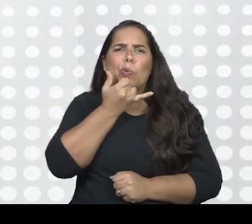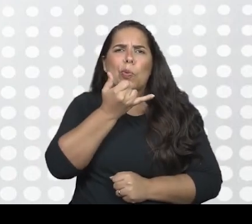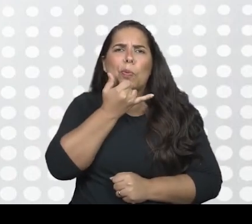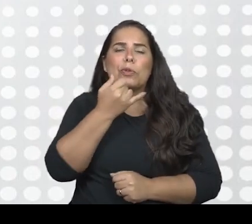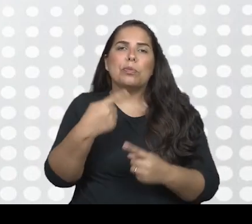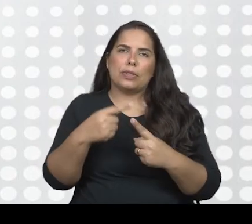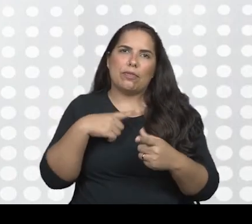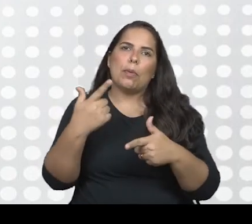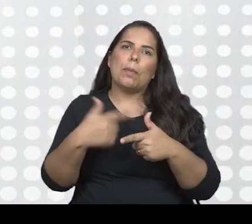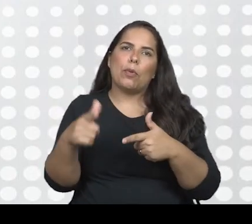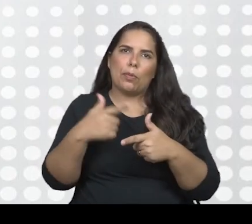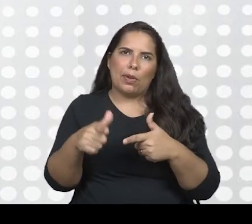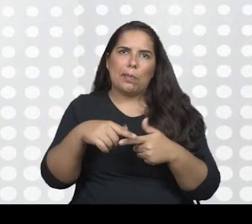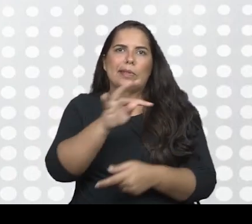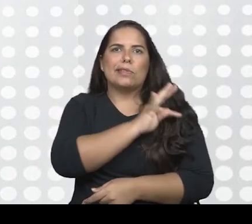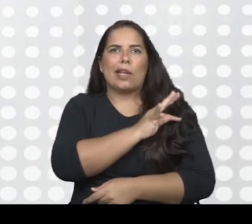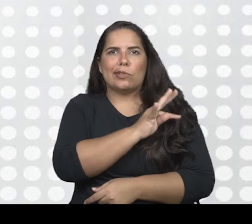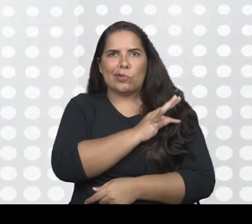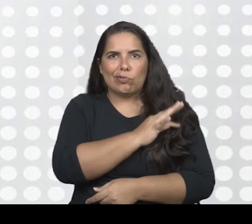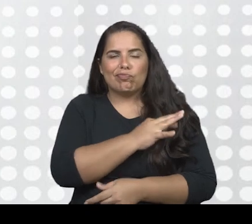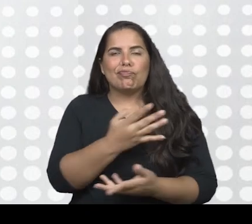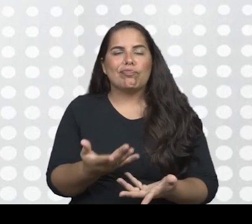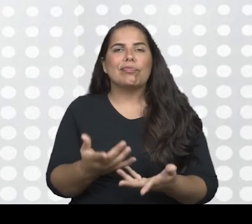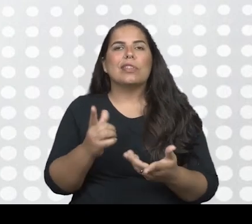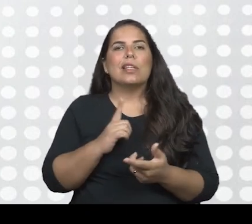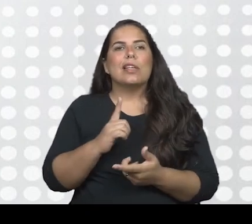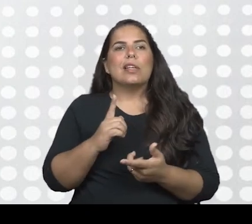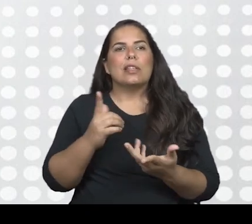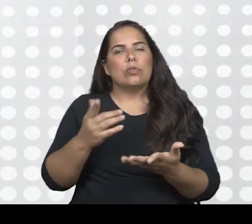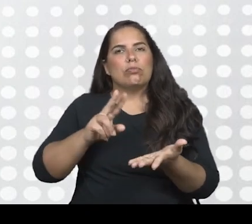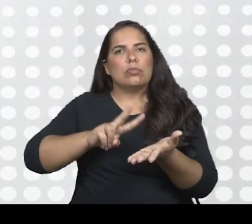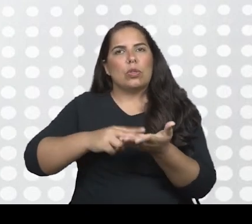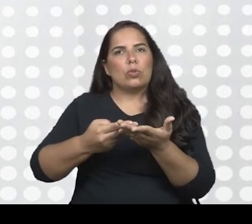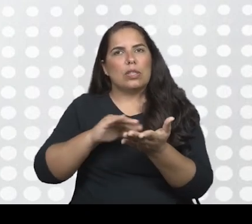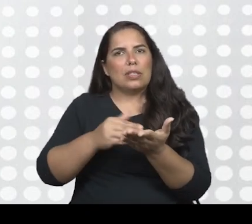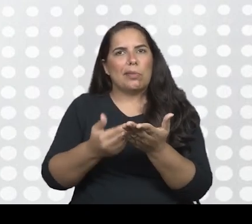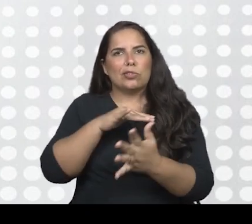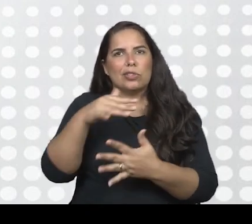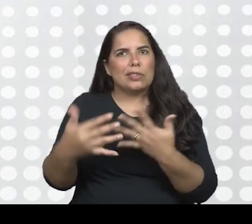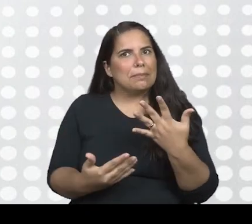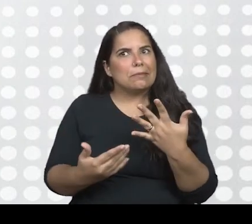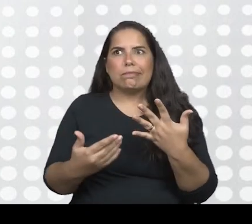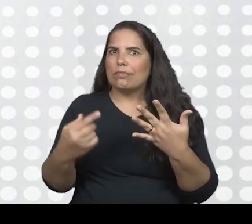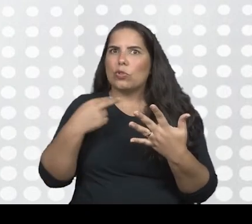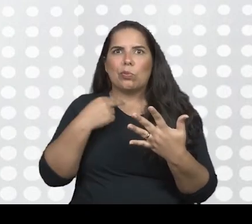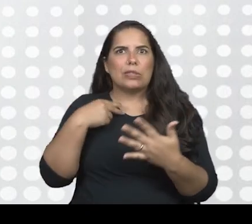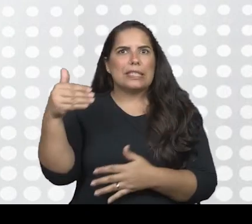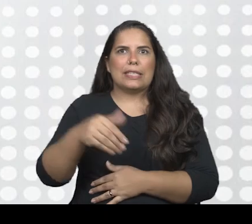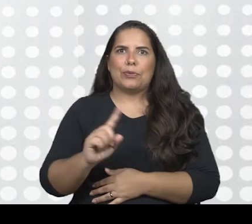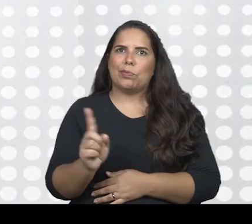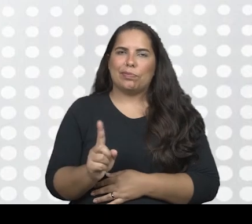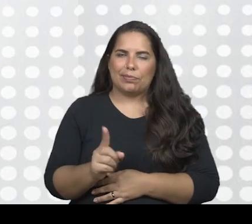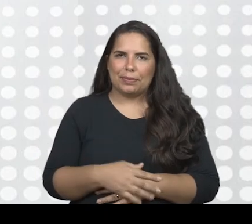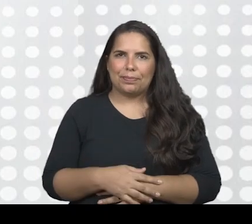porque houve um problema técnico e as ou os intérpretes de Libras ainda não puderam